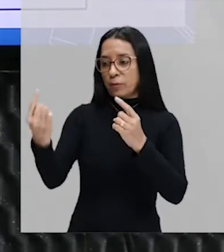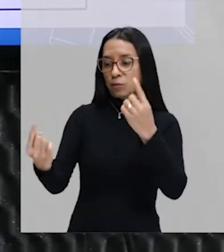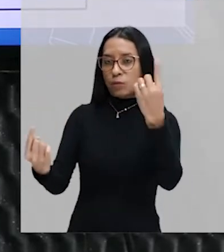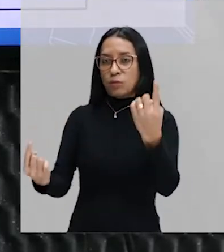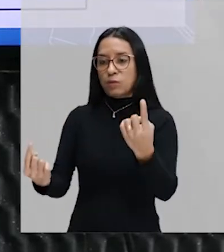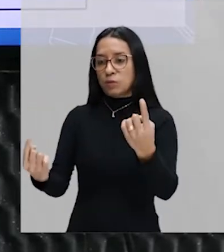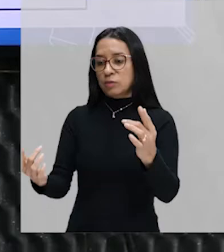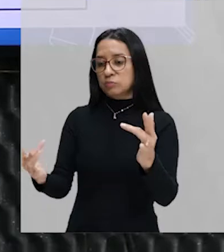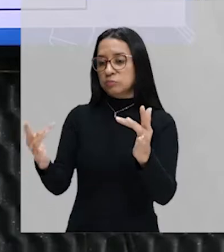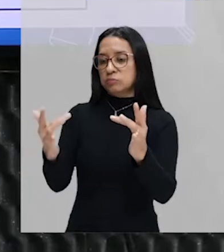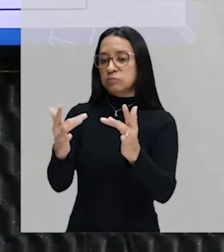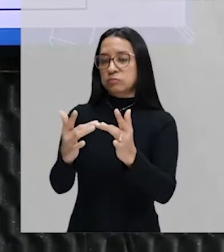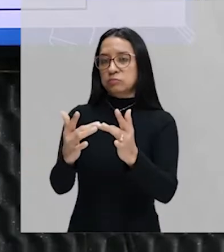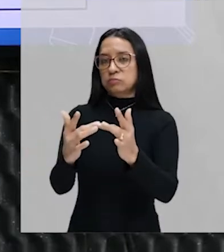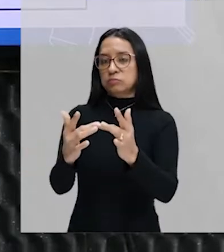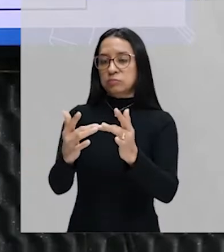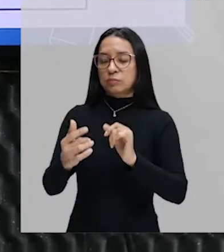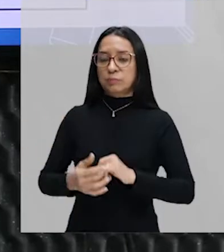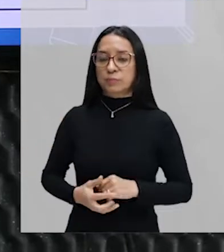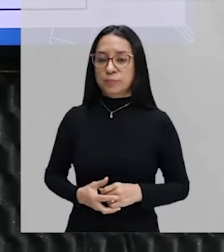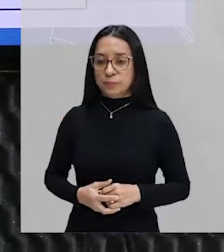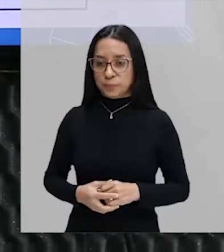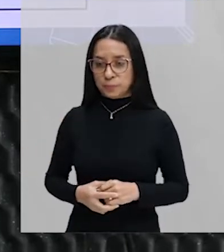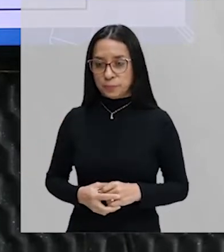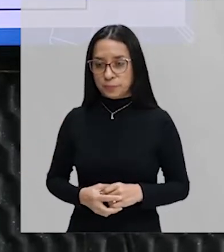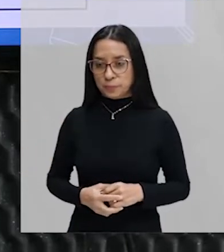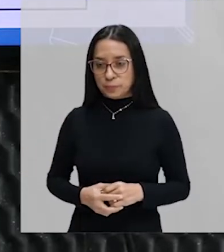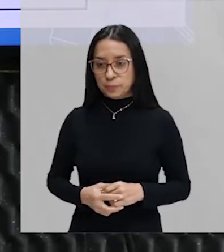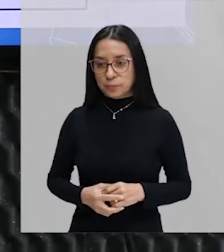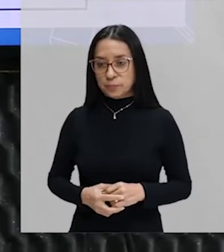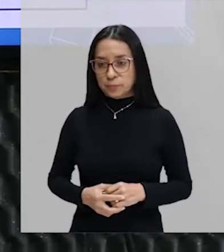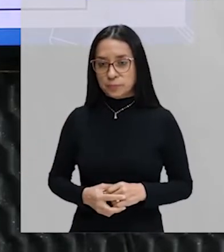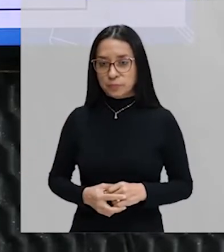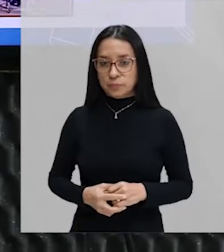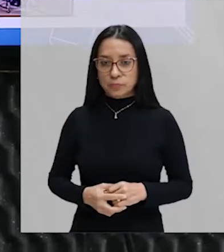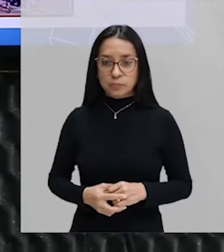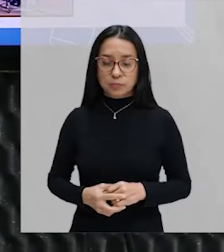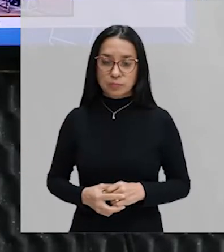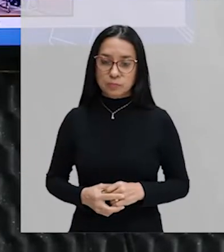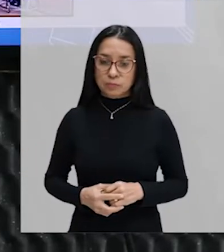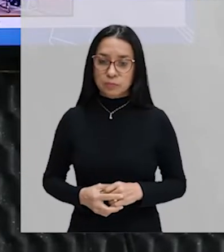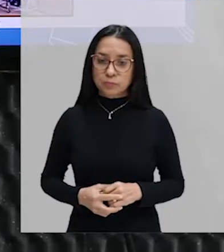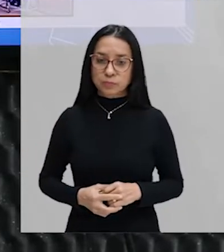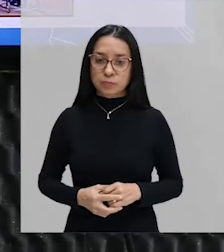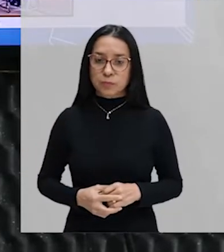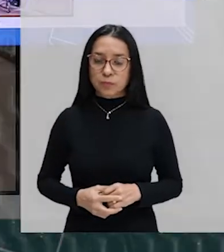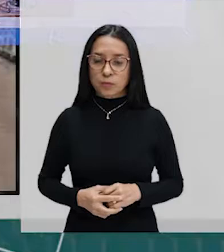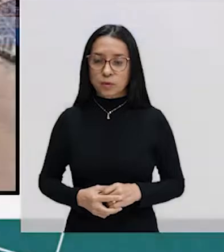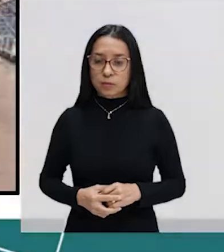com o outro, até os esbarrões mesmo de atletas da própria equipe. Então esses esbarrões são inevitáveis.